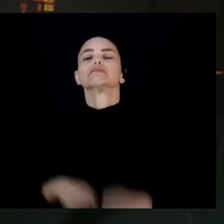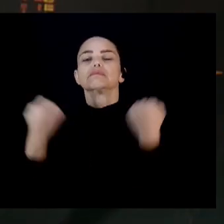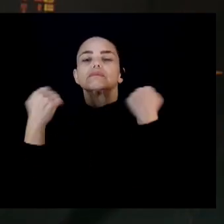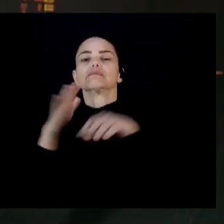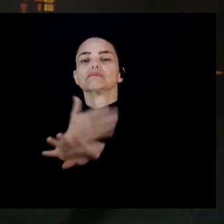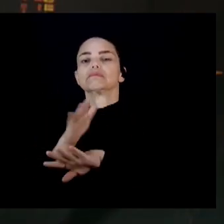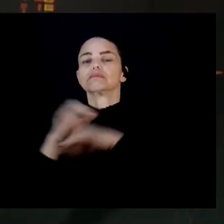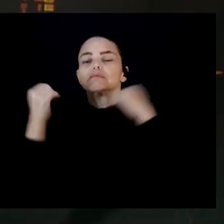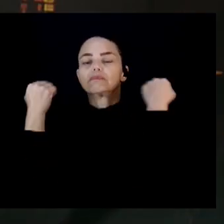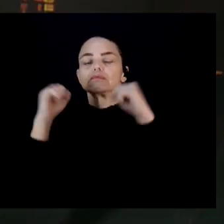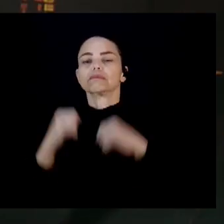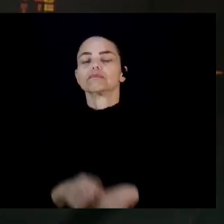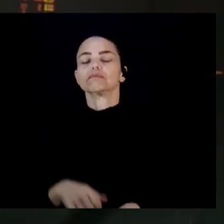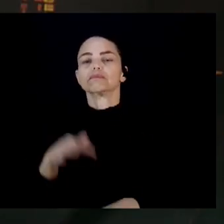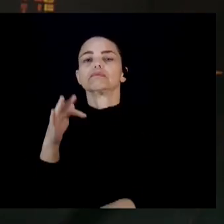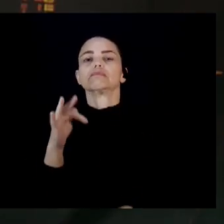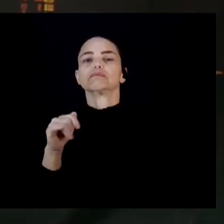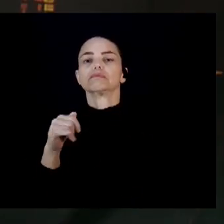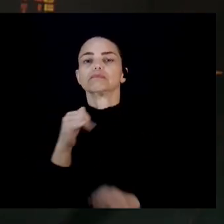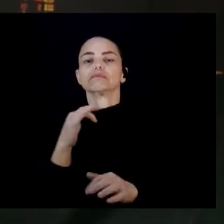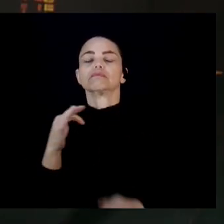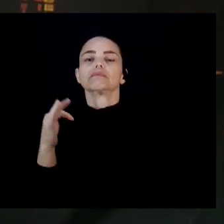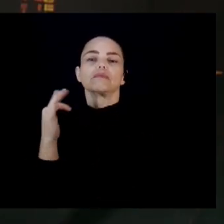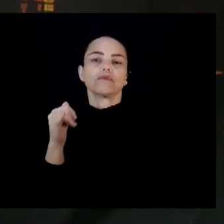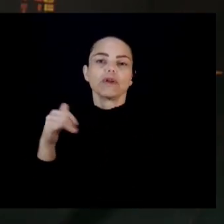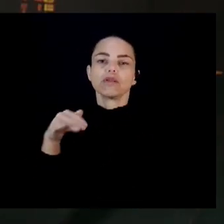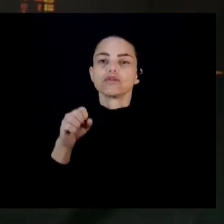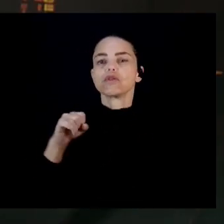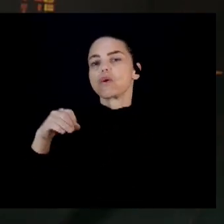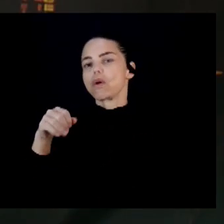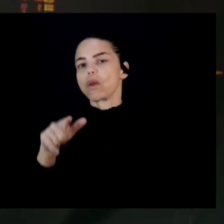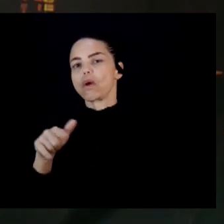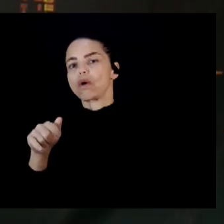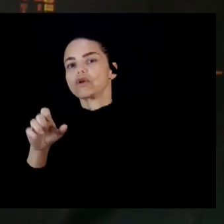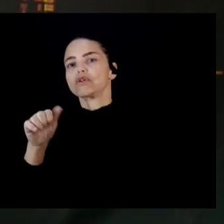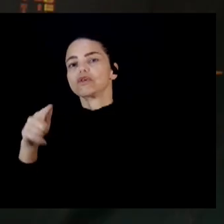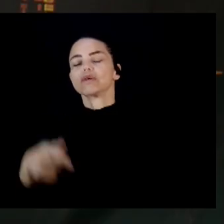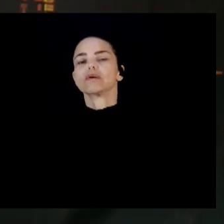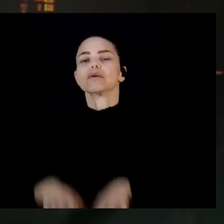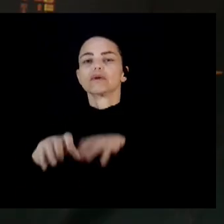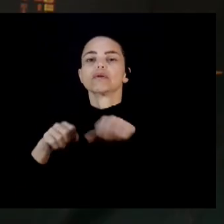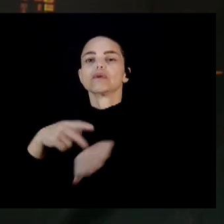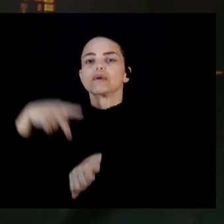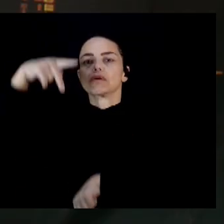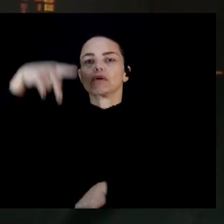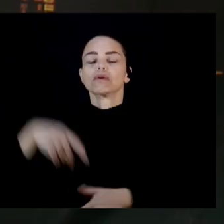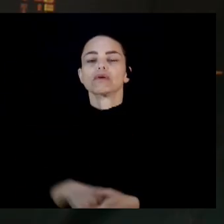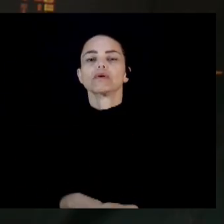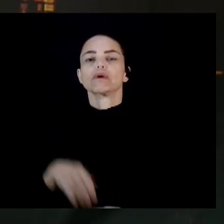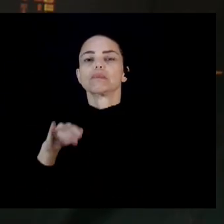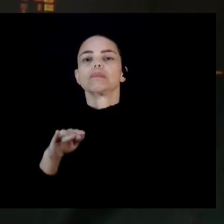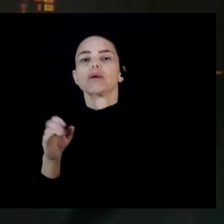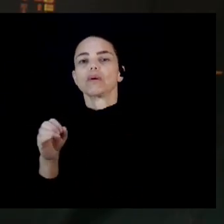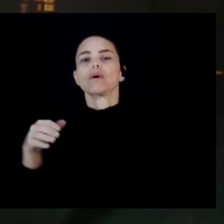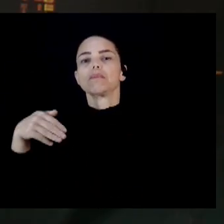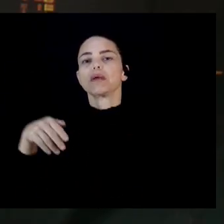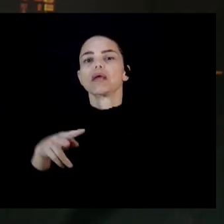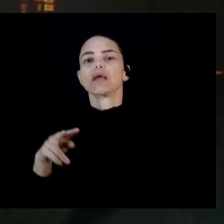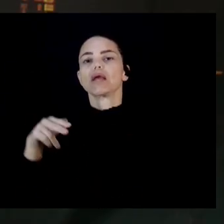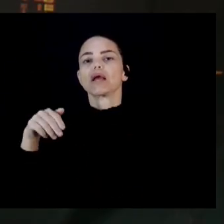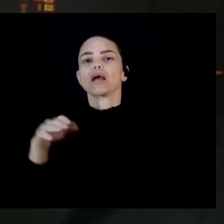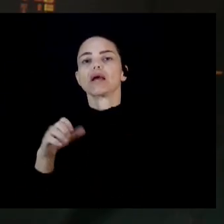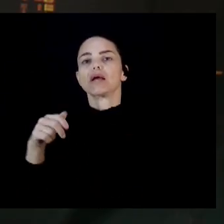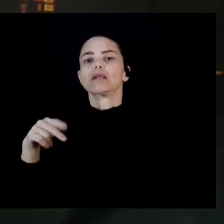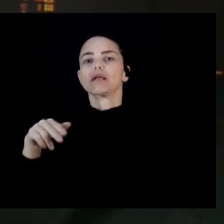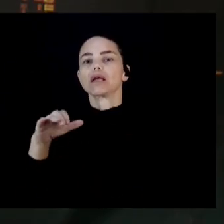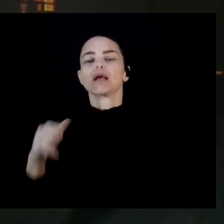Fisiologia do Exercício e Nutrição Esportiva pela Unicamp, pós-graduado também nas áreas de Biomecânica, Cinesiologia, criador